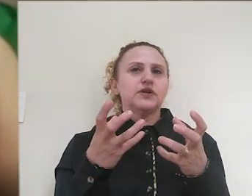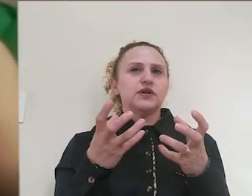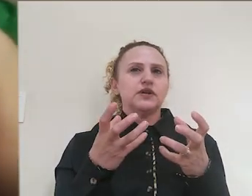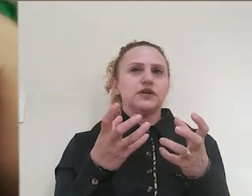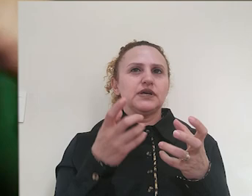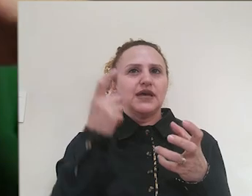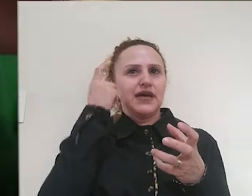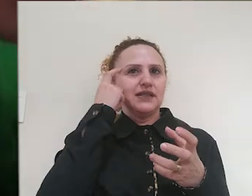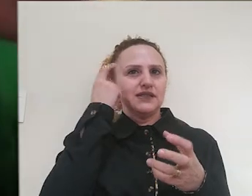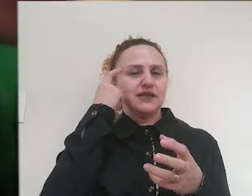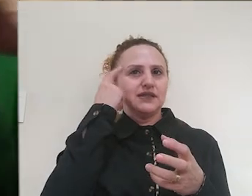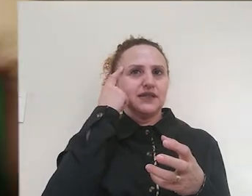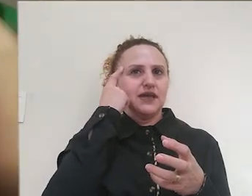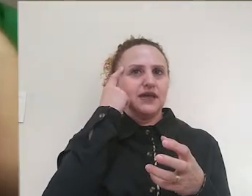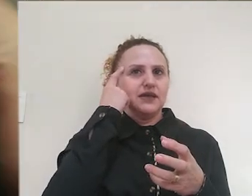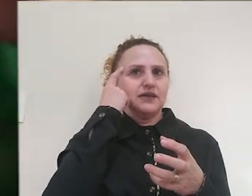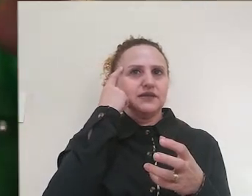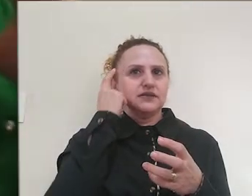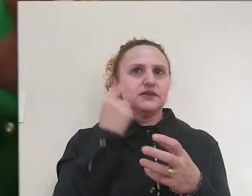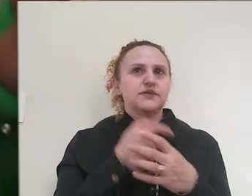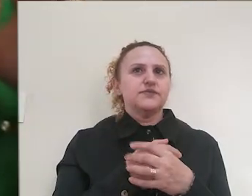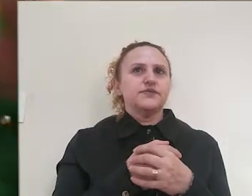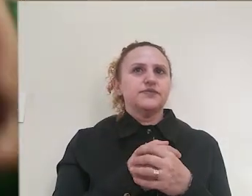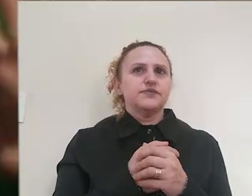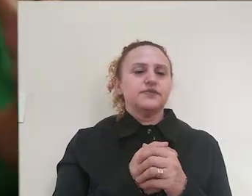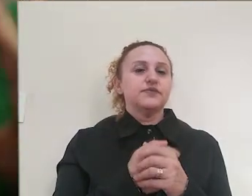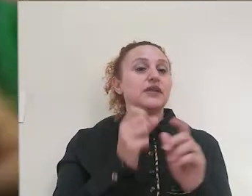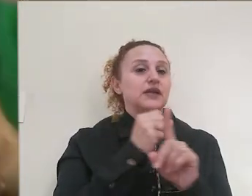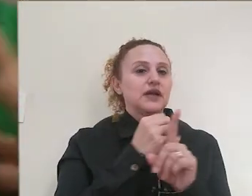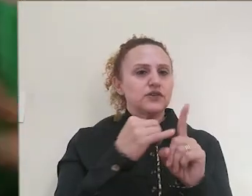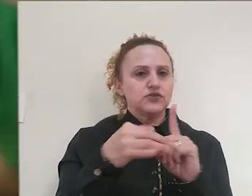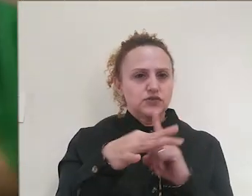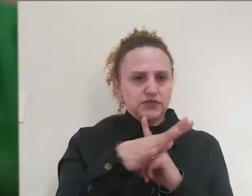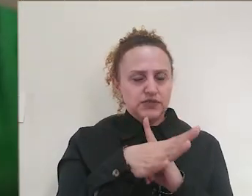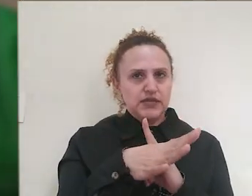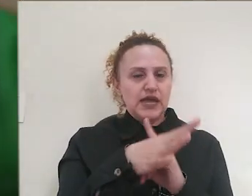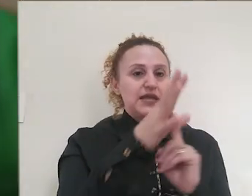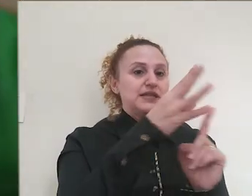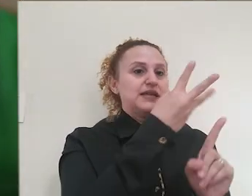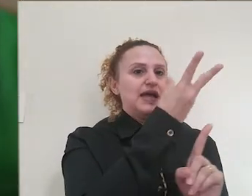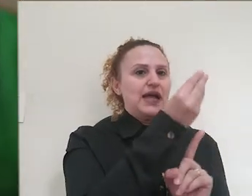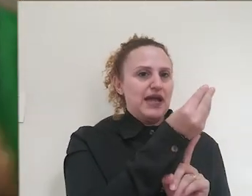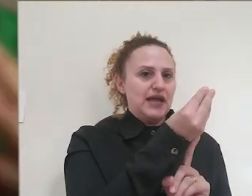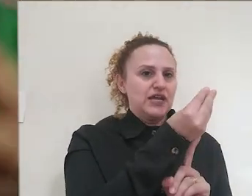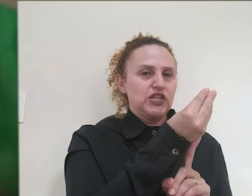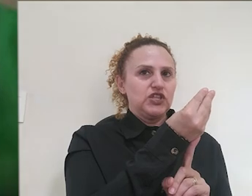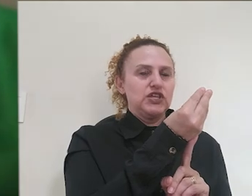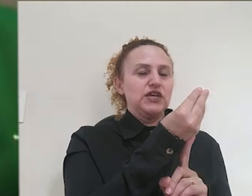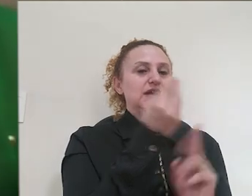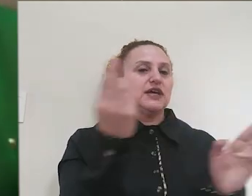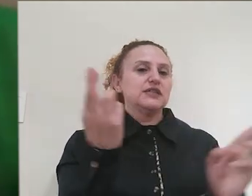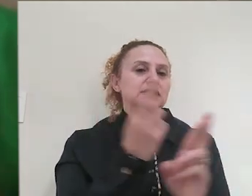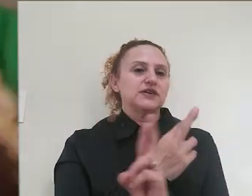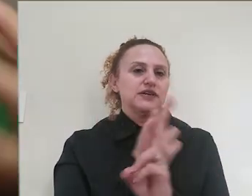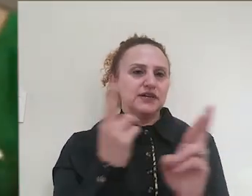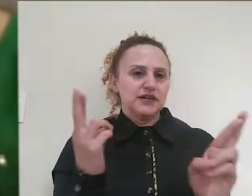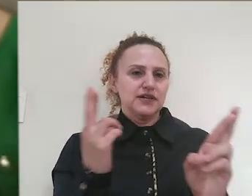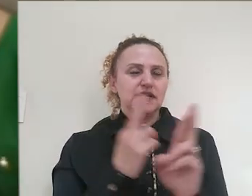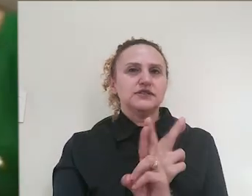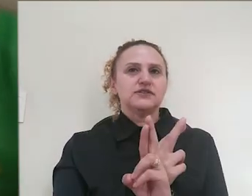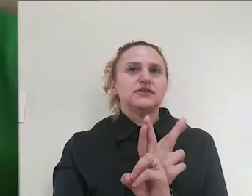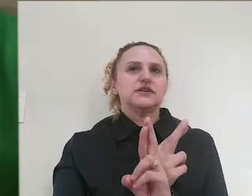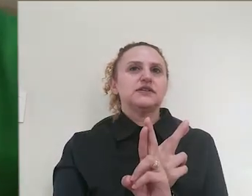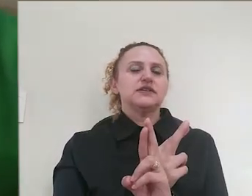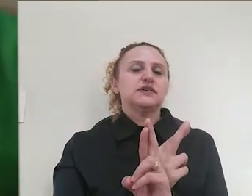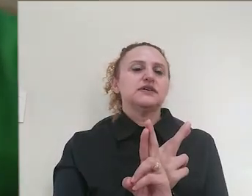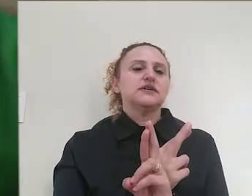Essa ideia de que, primeiro, a sociedade e a arte, elas estão relacionadas, então mudanças na sociedade provocam